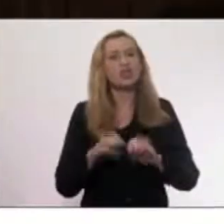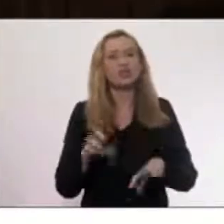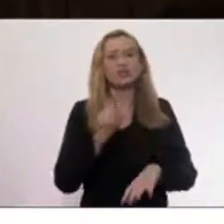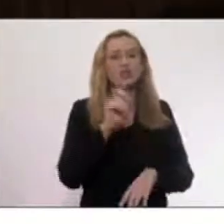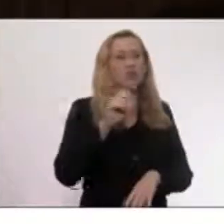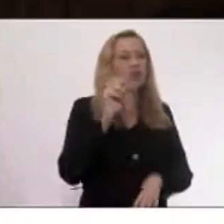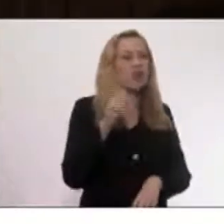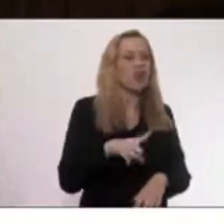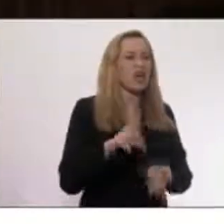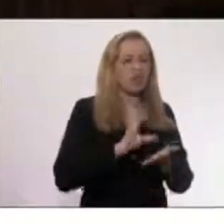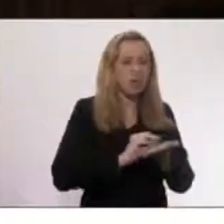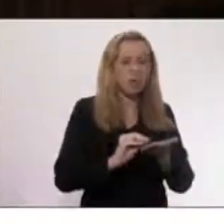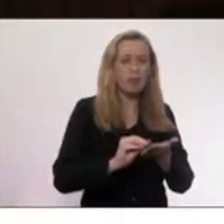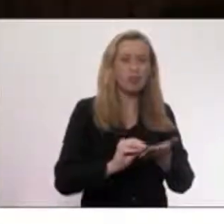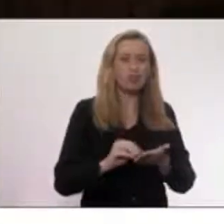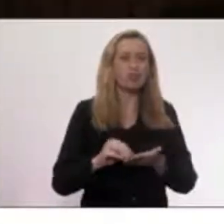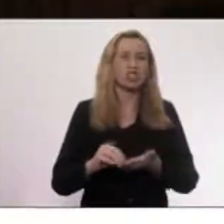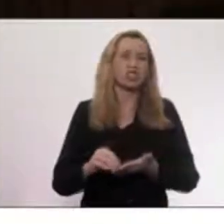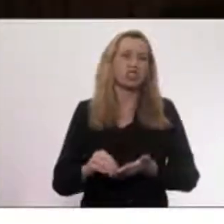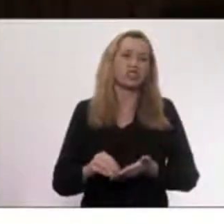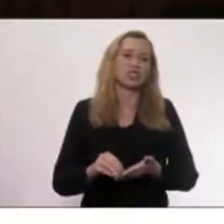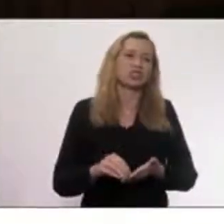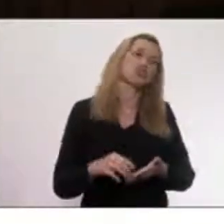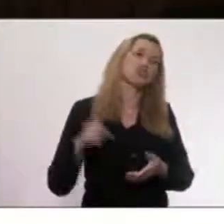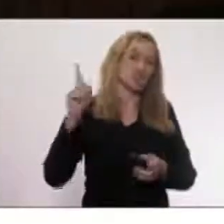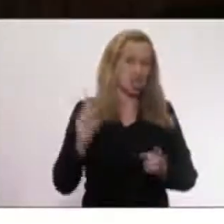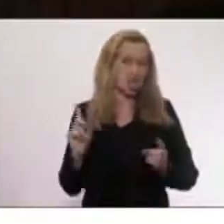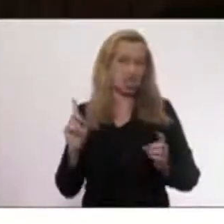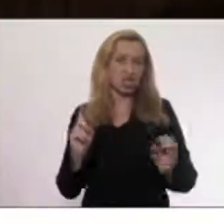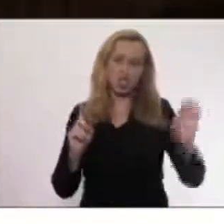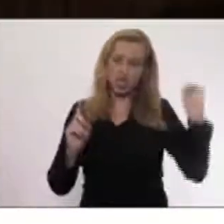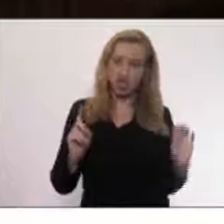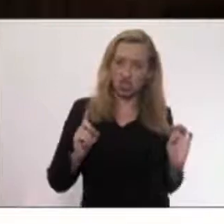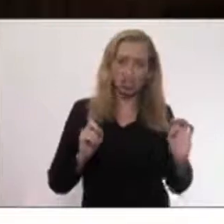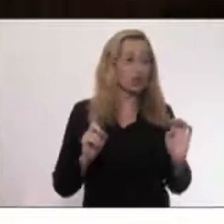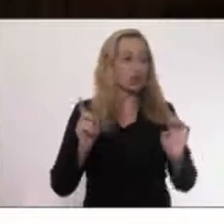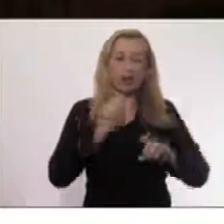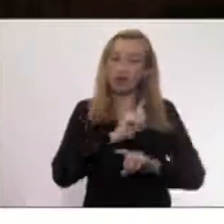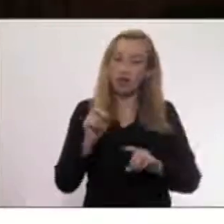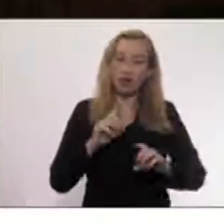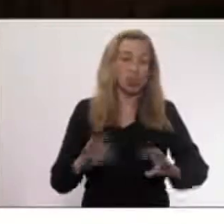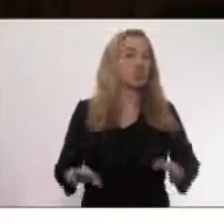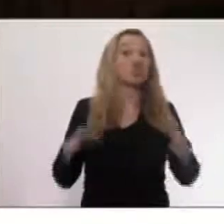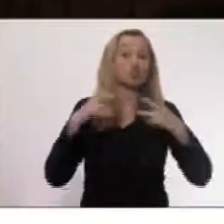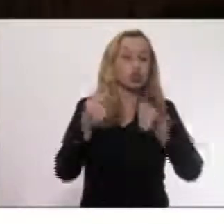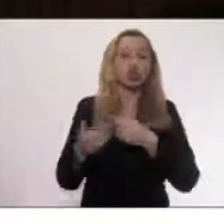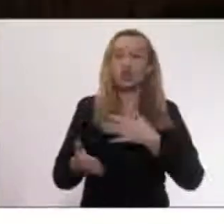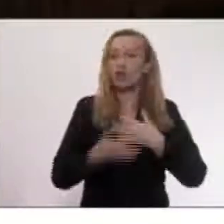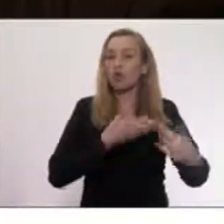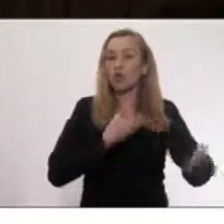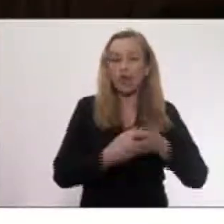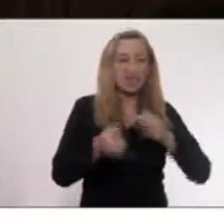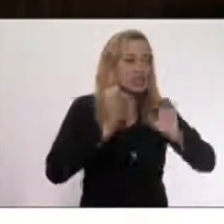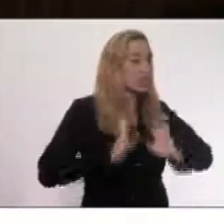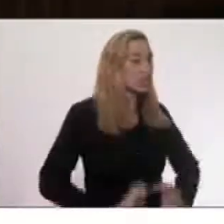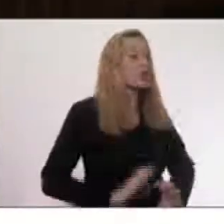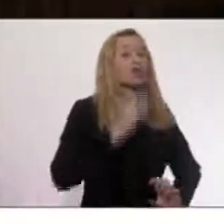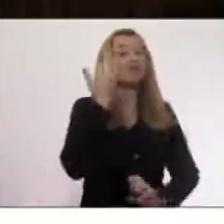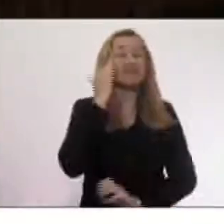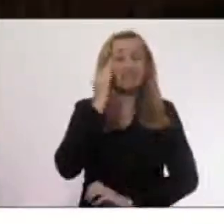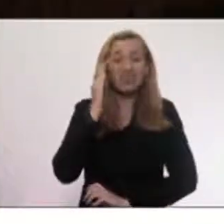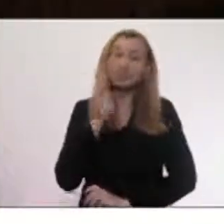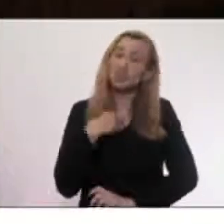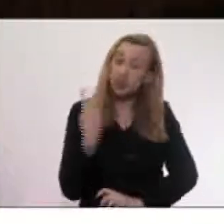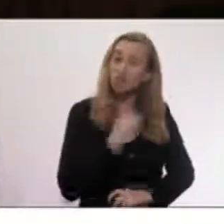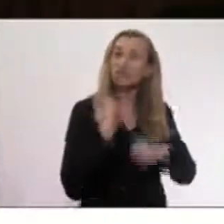uma pauta de esquerda ou uma pauta de direita, mas é uma pauta de todo e qualquer cidadão que entende que a